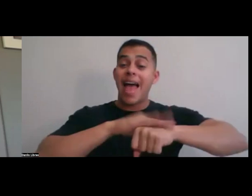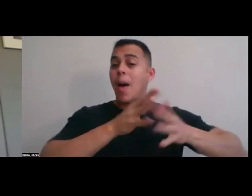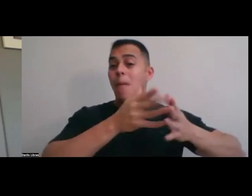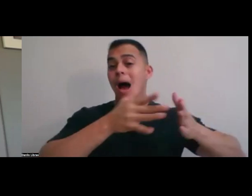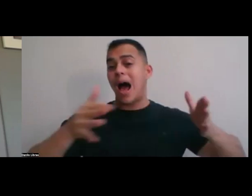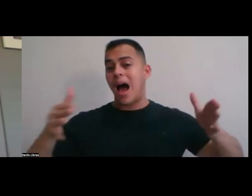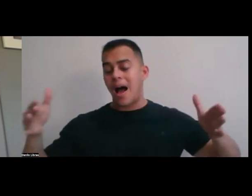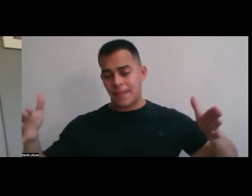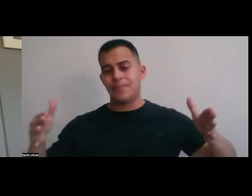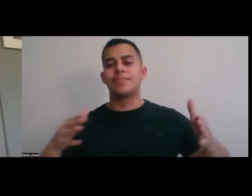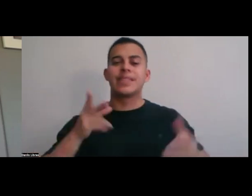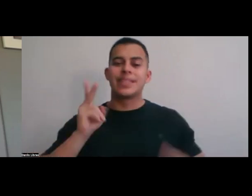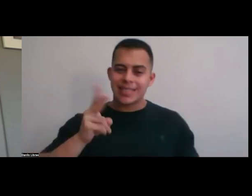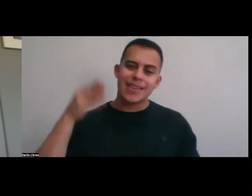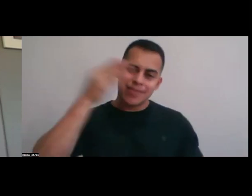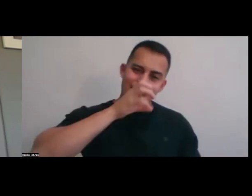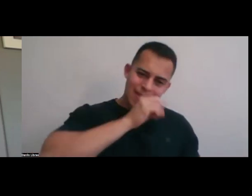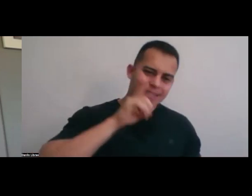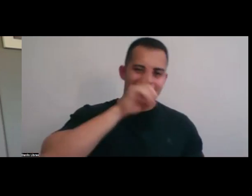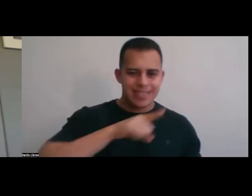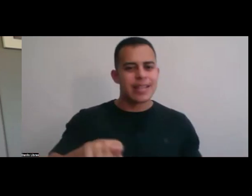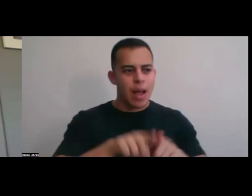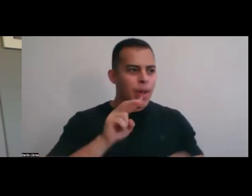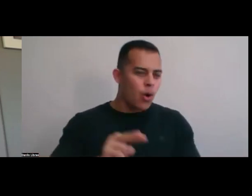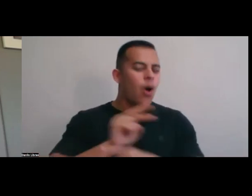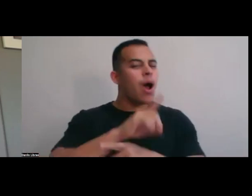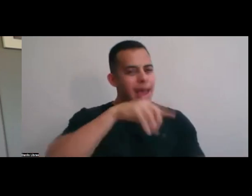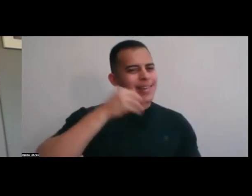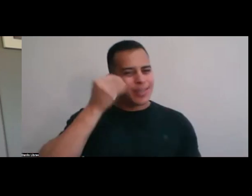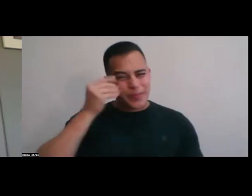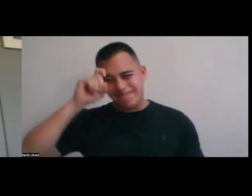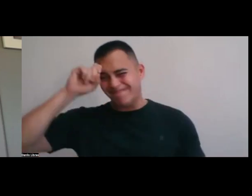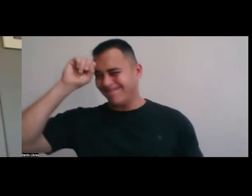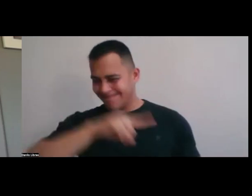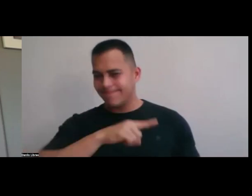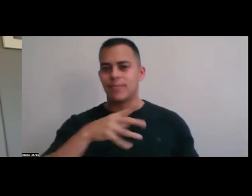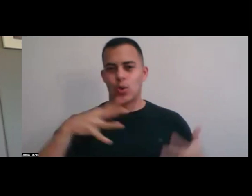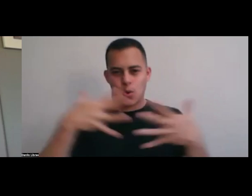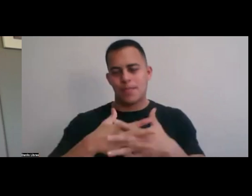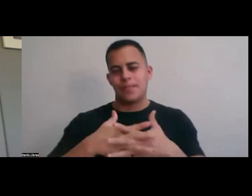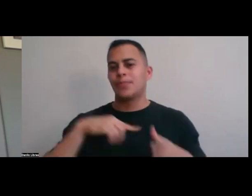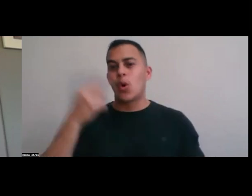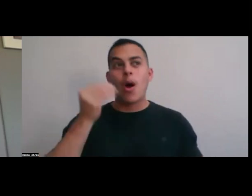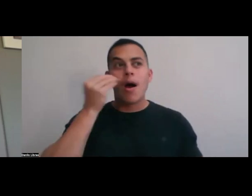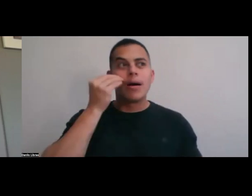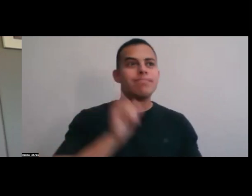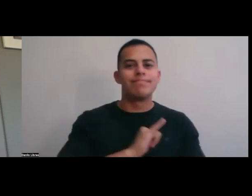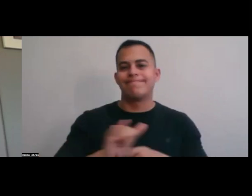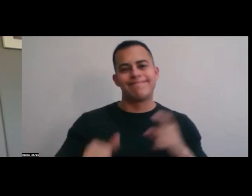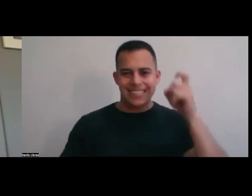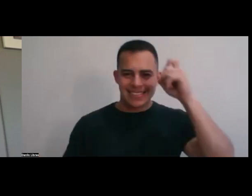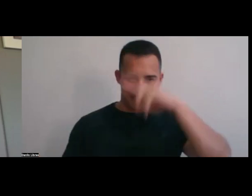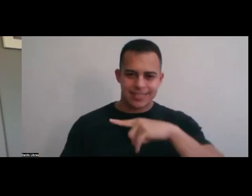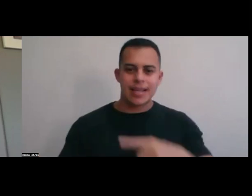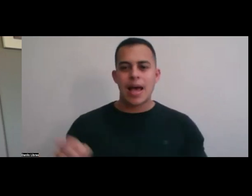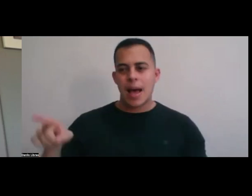aí tem que ir todo final de semana também, né, para cuidar. É um experimento bem complicado de se fazer, a gente não vê muito comumente. A Mara Benfato era uma das